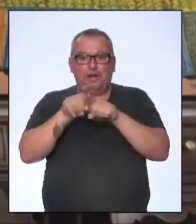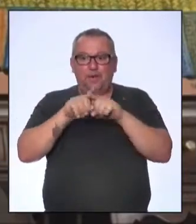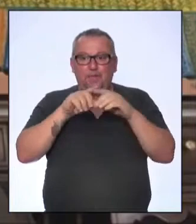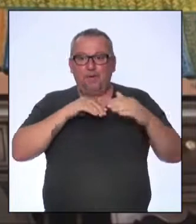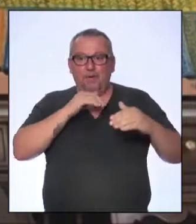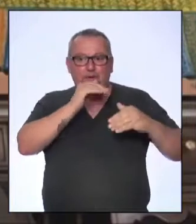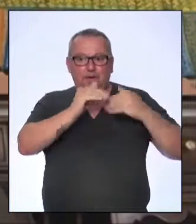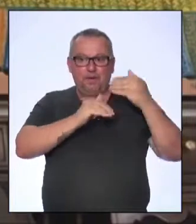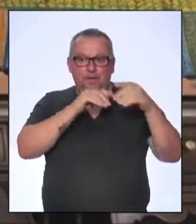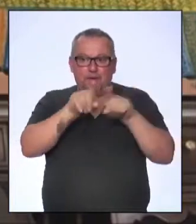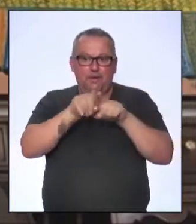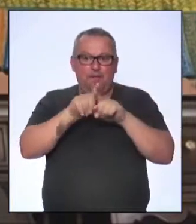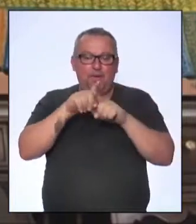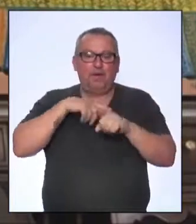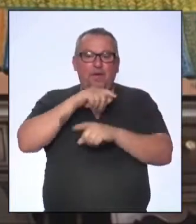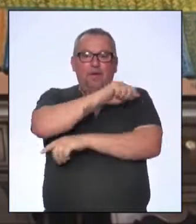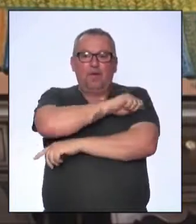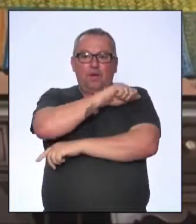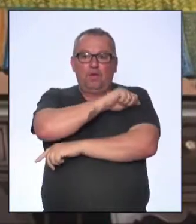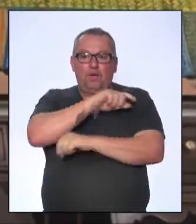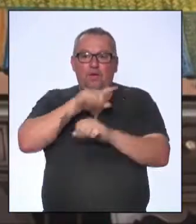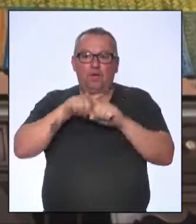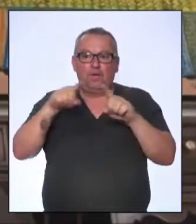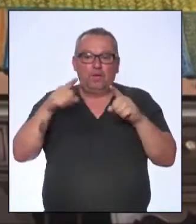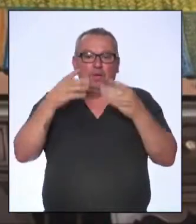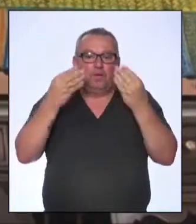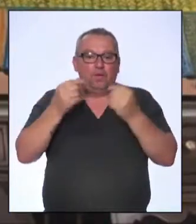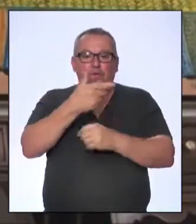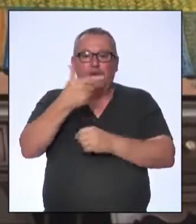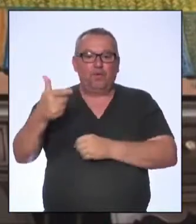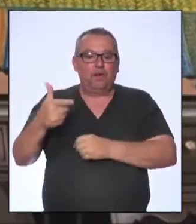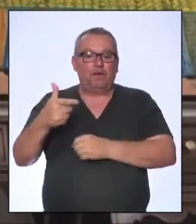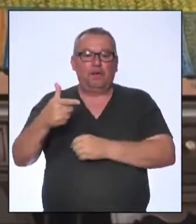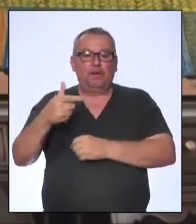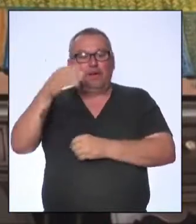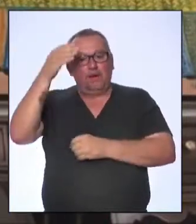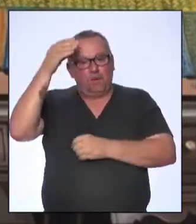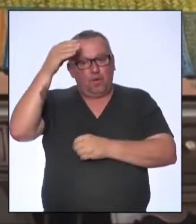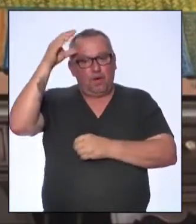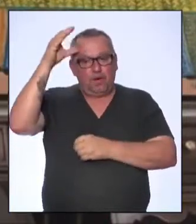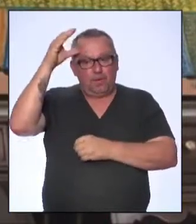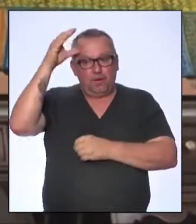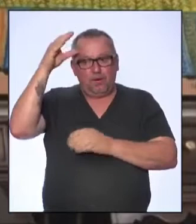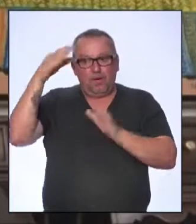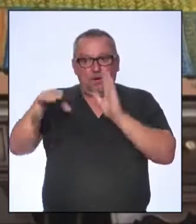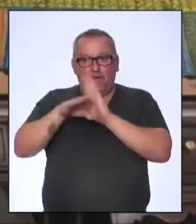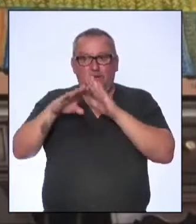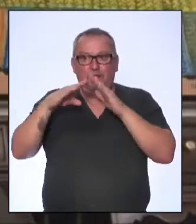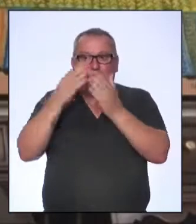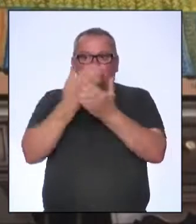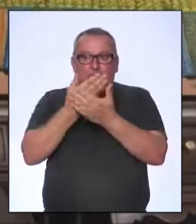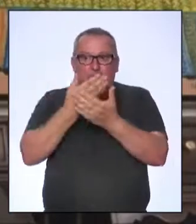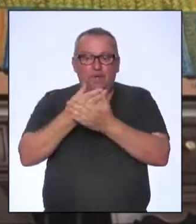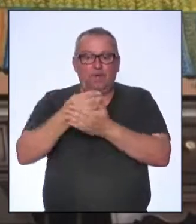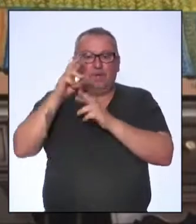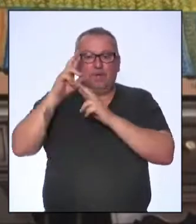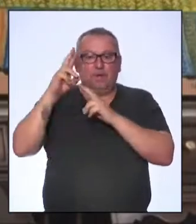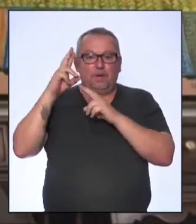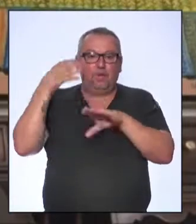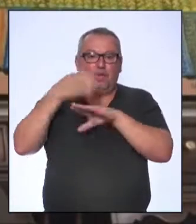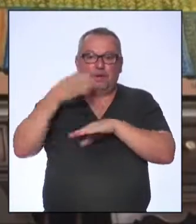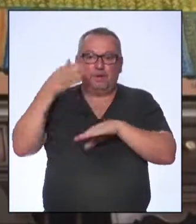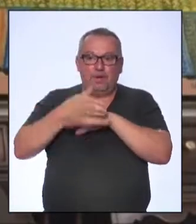desempenho e desenvolvimento do aluno, mas muitos não têm esse conhecimento, então eles chegam na escola, eles querem participar, eles querem